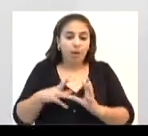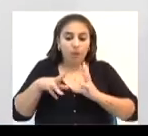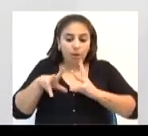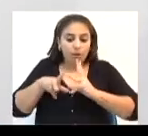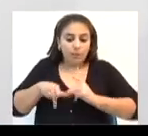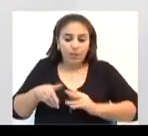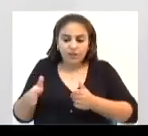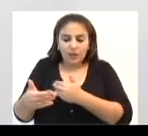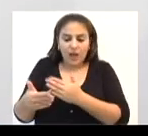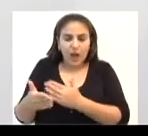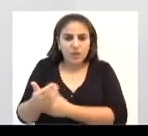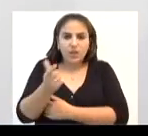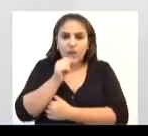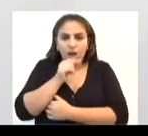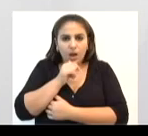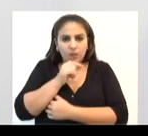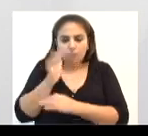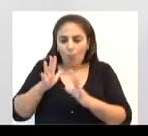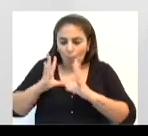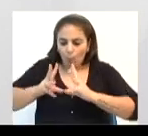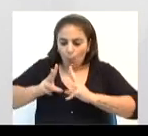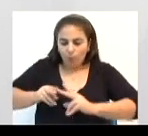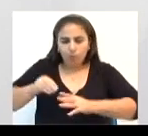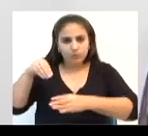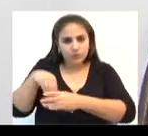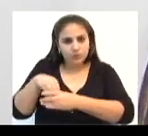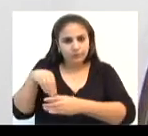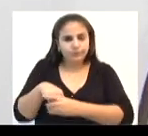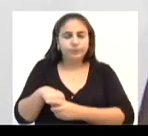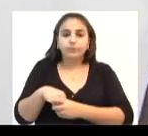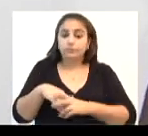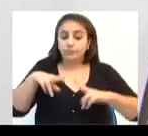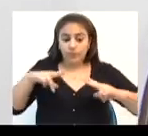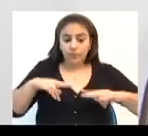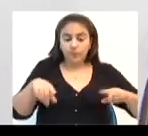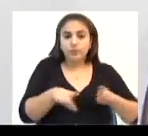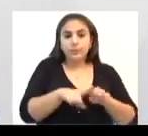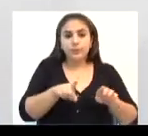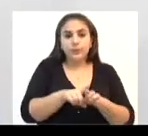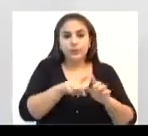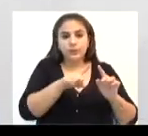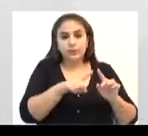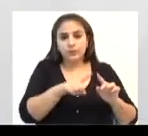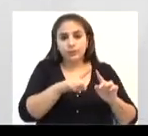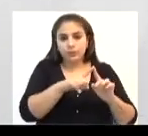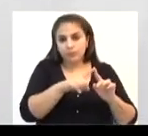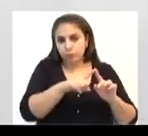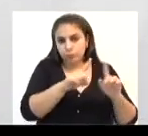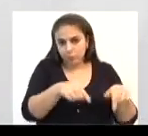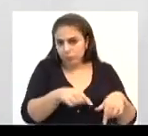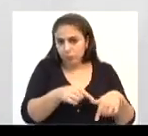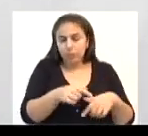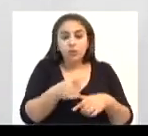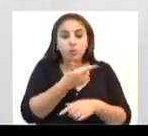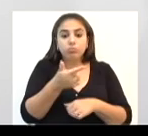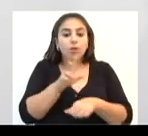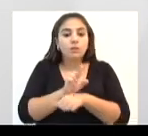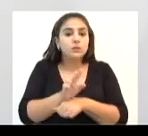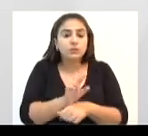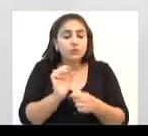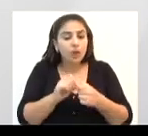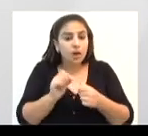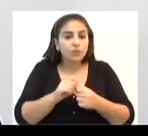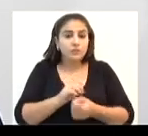limpeza das caixas de água no município de Passo Fundo, tanto particular como privado, e isso não tem uma fiscalização que faça. Então o nosso projeto era isso,